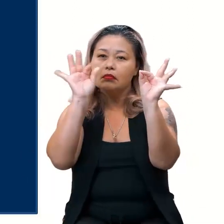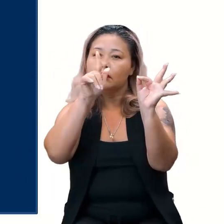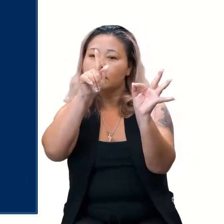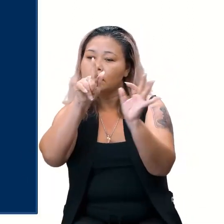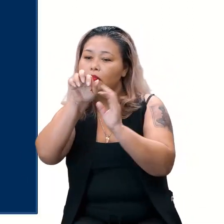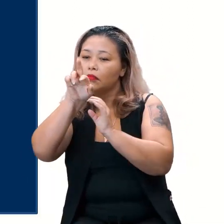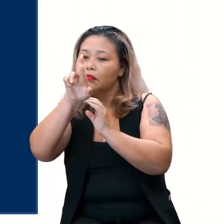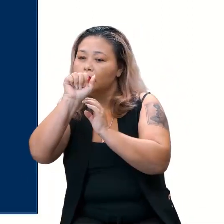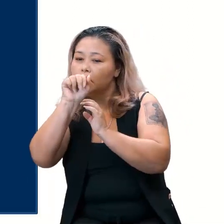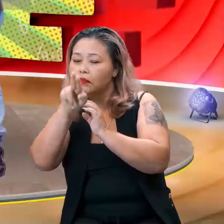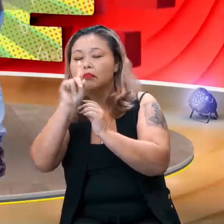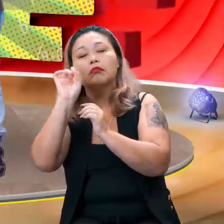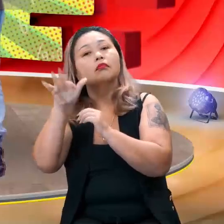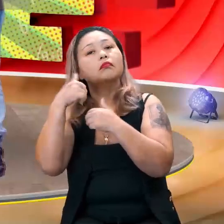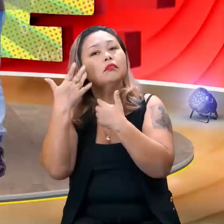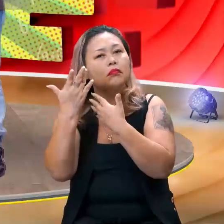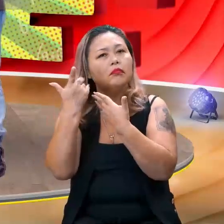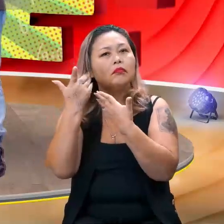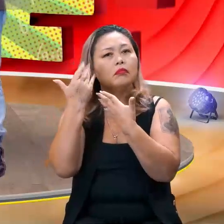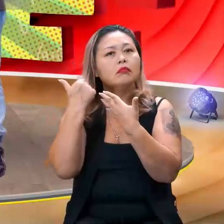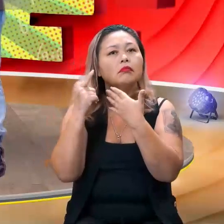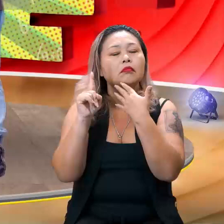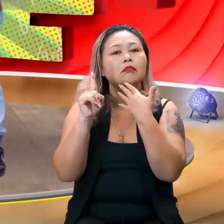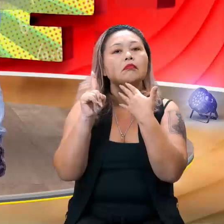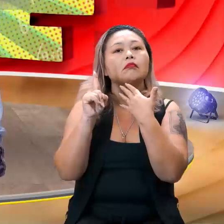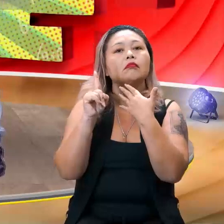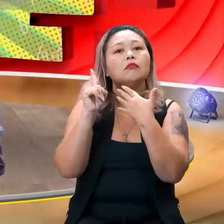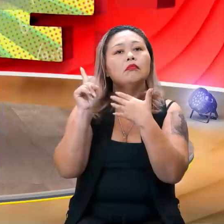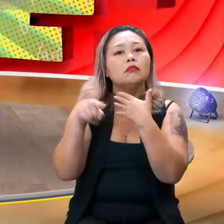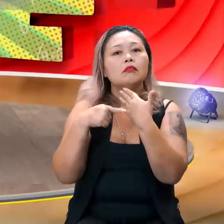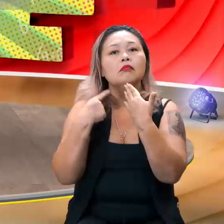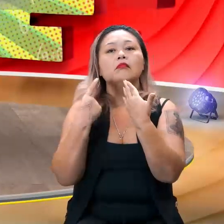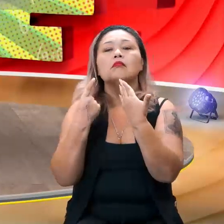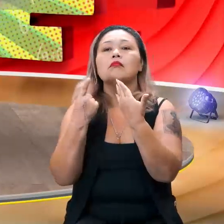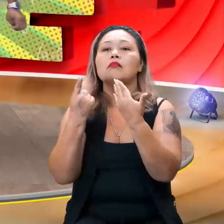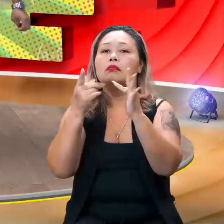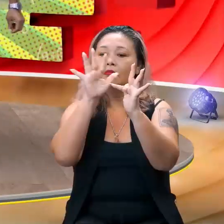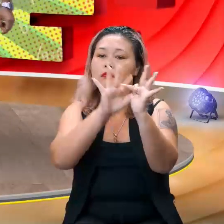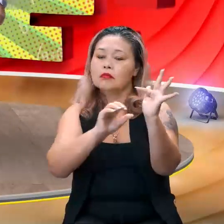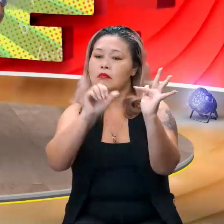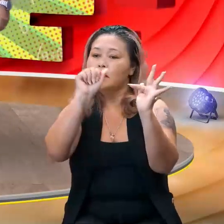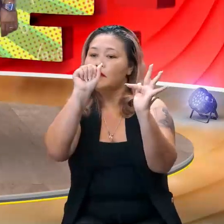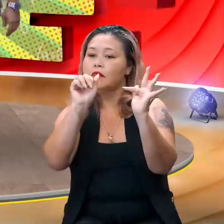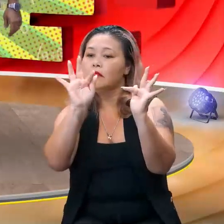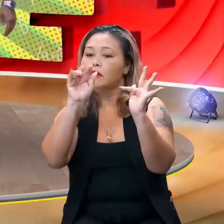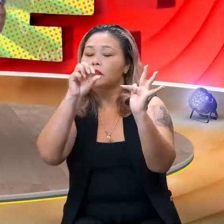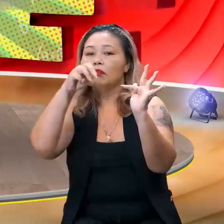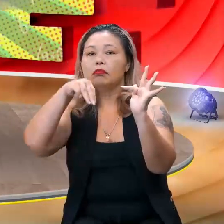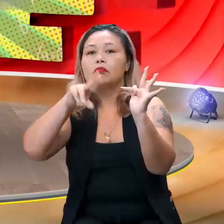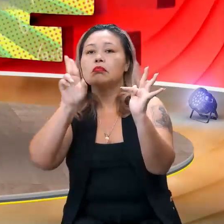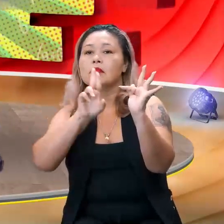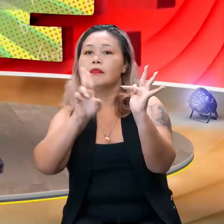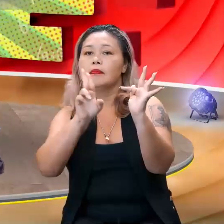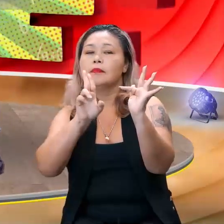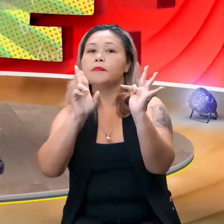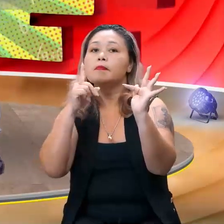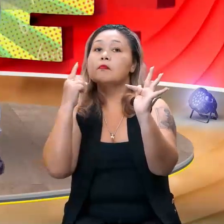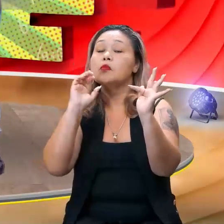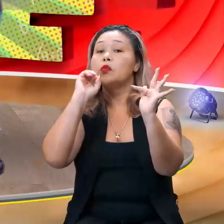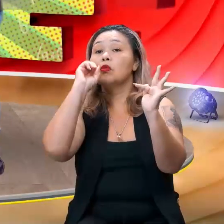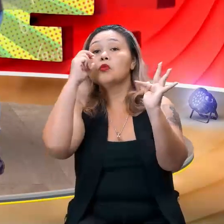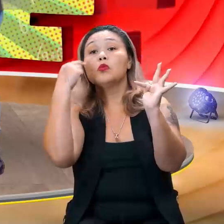né, a gente explicou, né, aqui com a gente, que a função afim era o nome, né, função afim ou